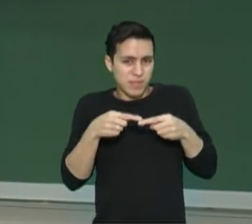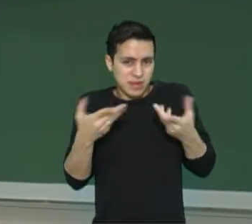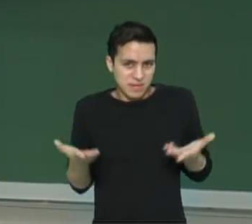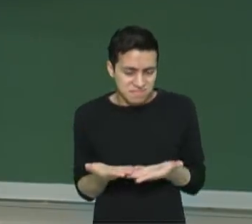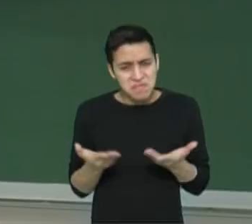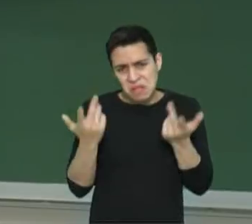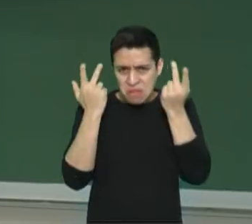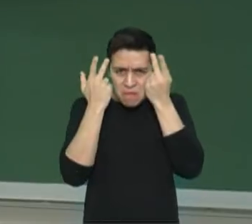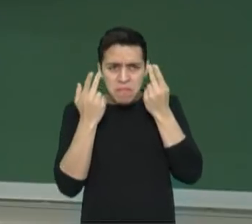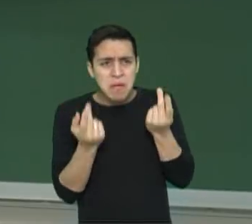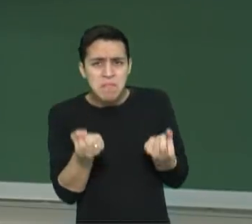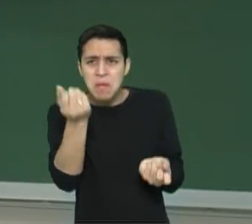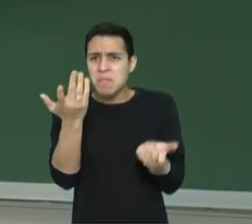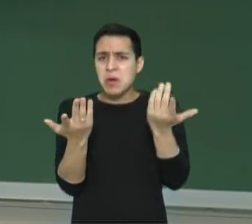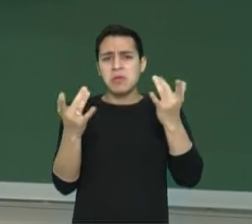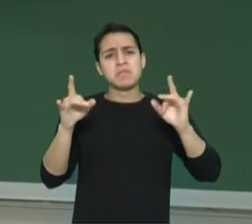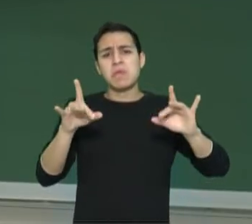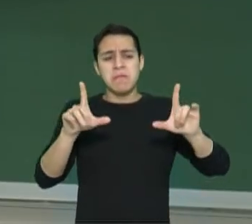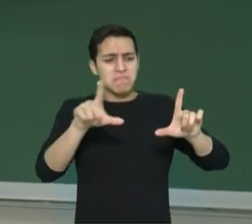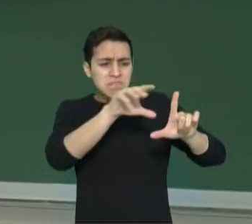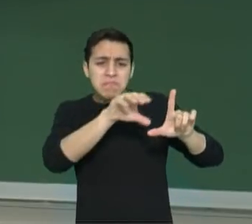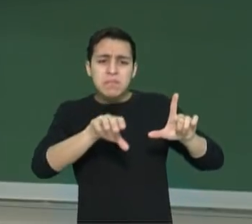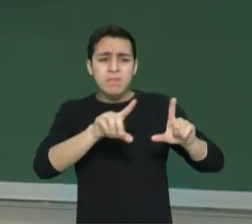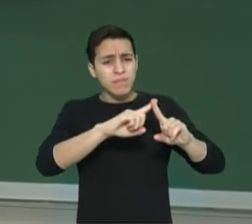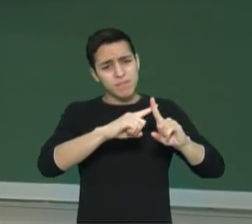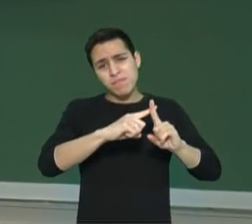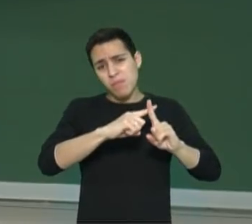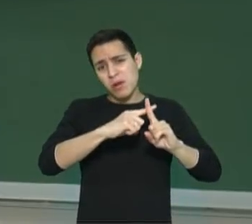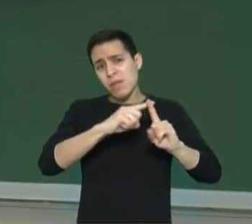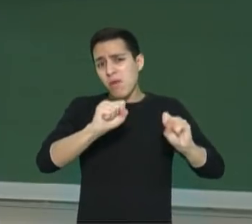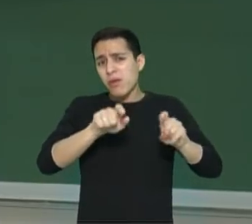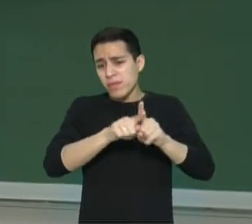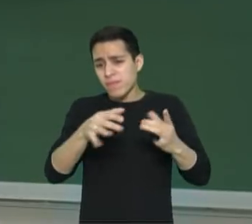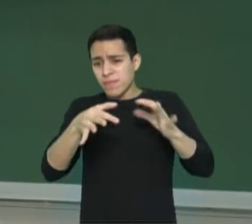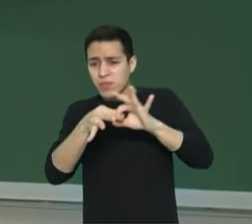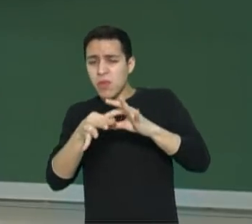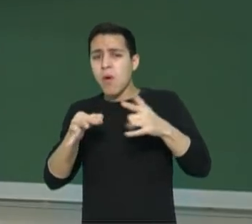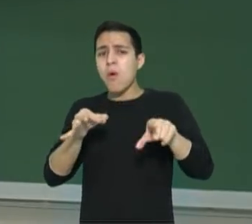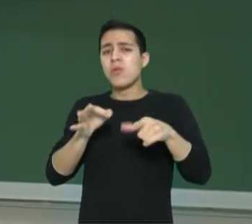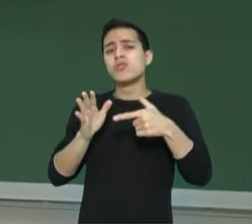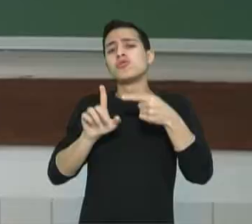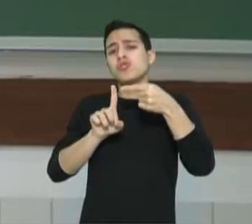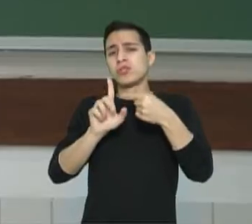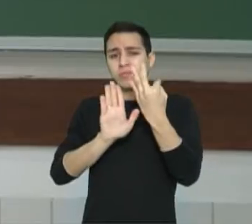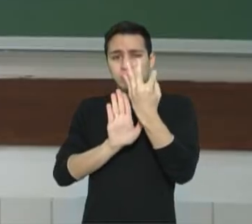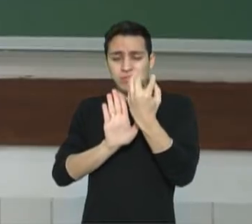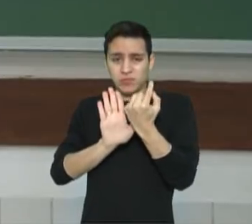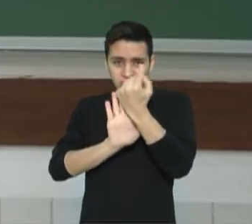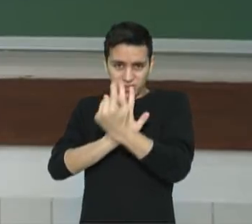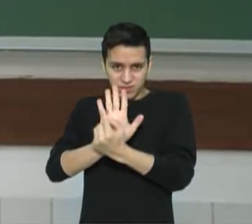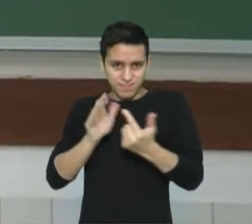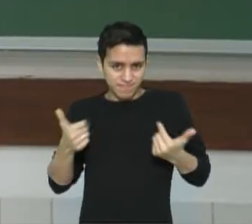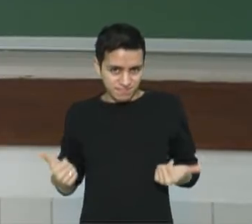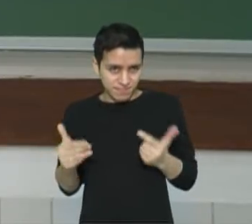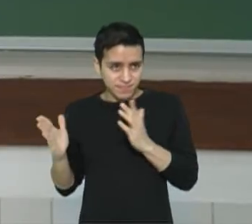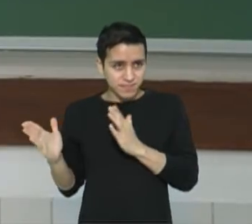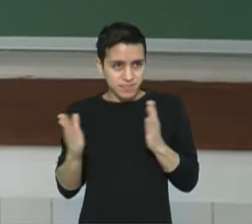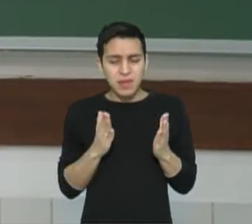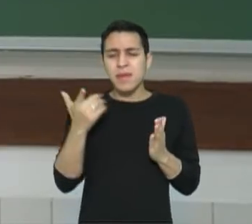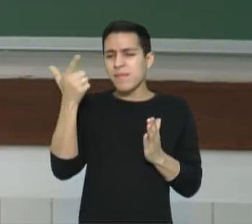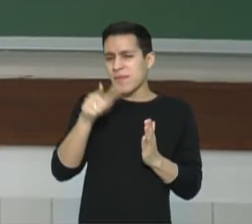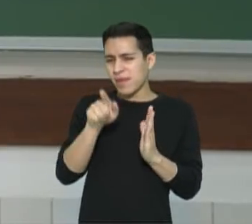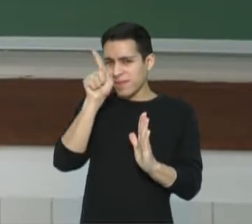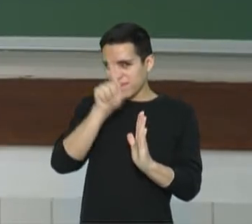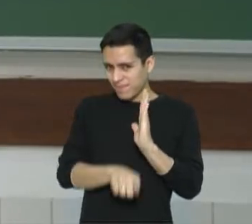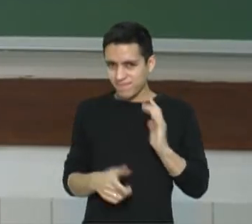só um infográfico, além dele poder agregar outros gêneros, tá bom? Bom, pensando nisso, vamos para mais um